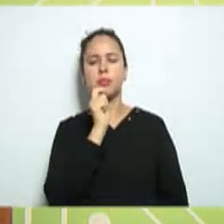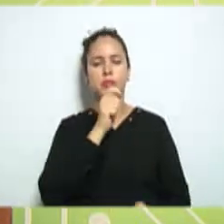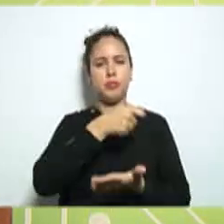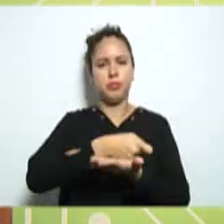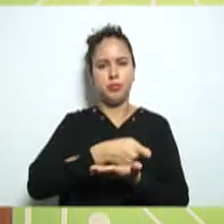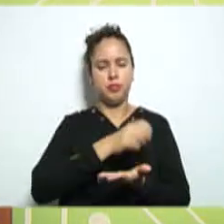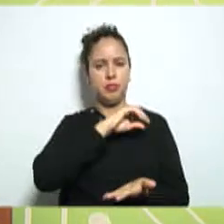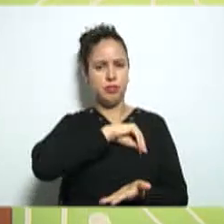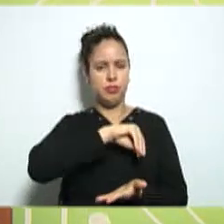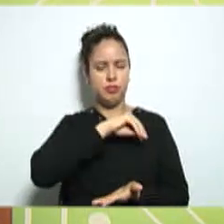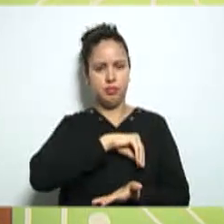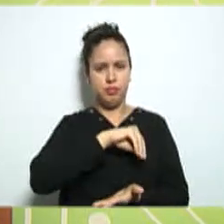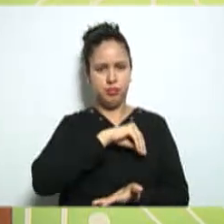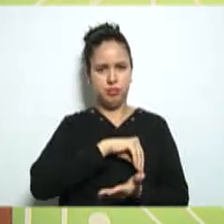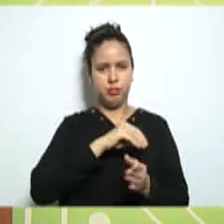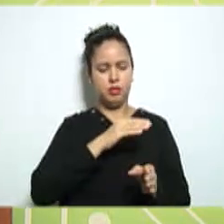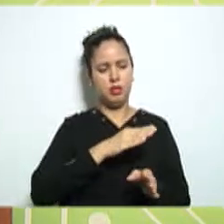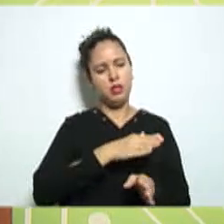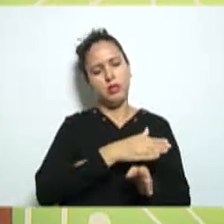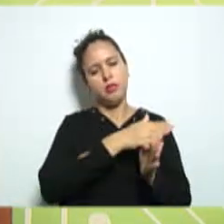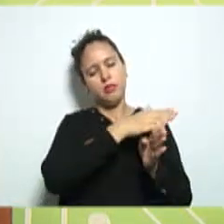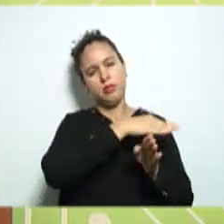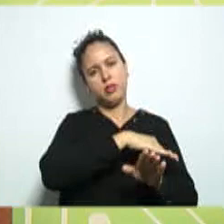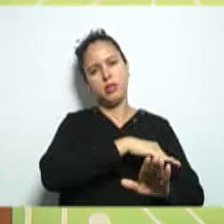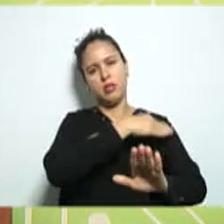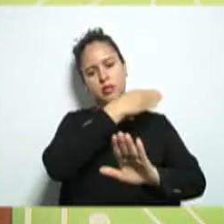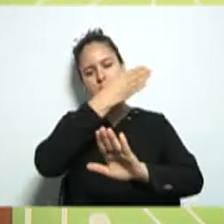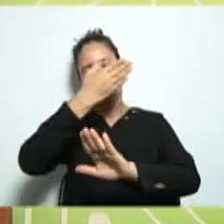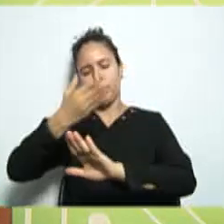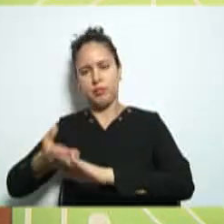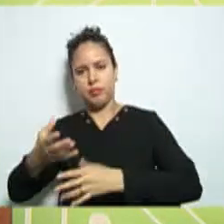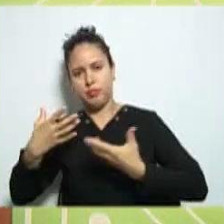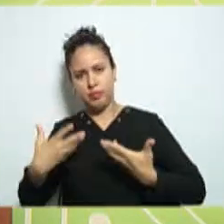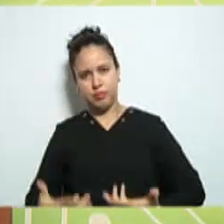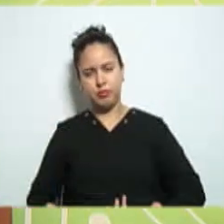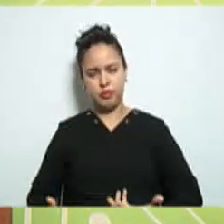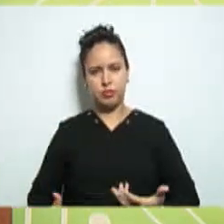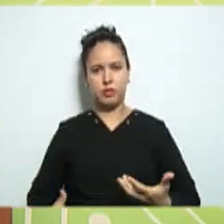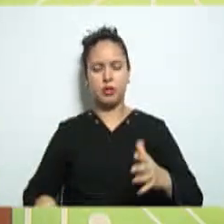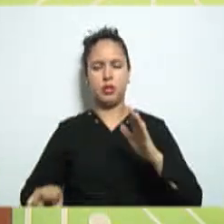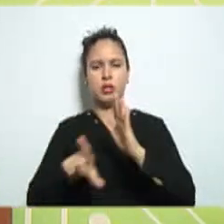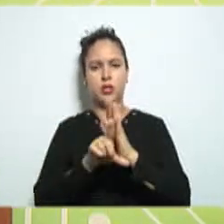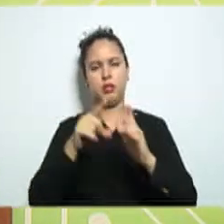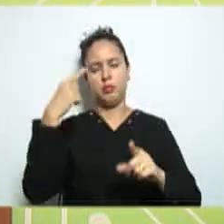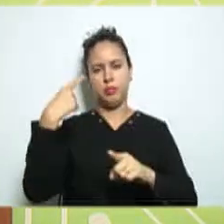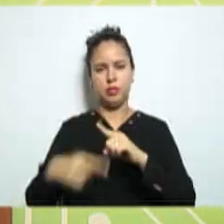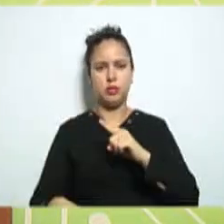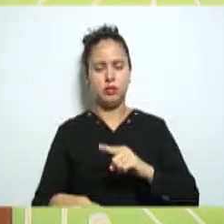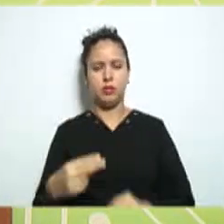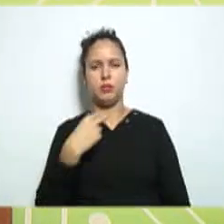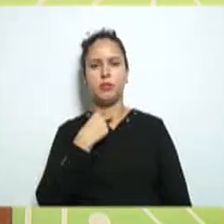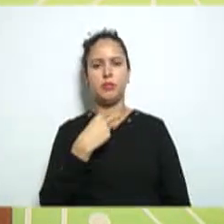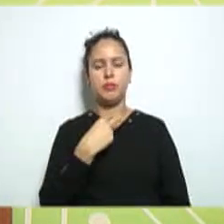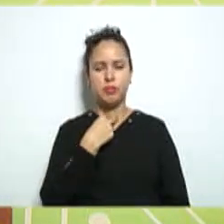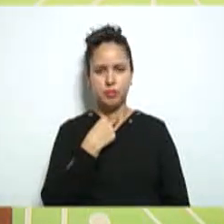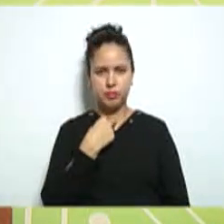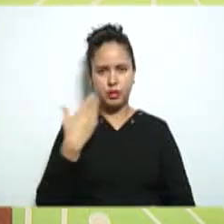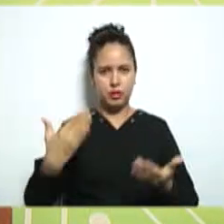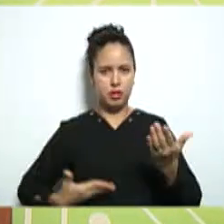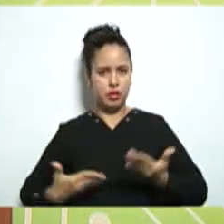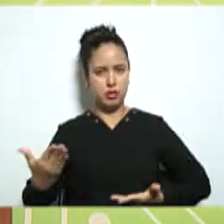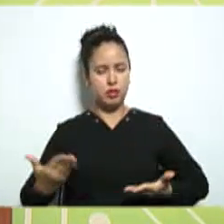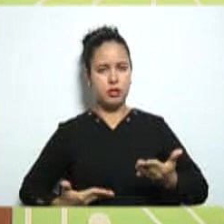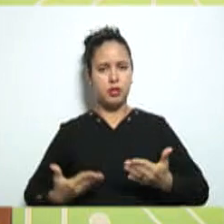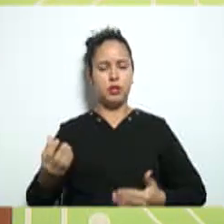e tem uma jornada exaustiva, isso é ilegal, isso não pode. Então, a servidão moderna ela é